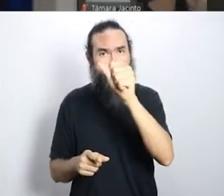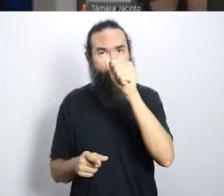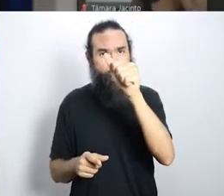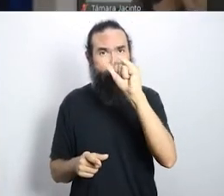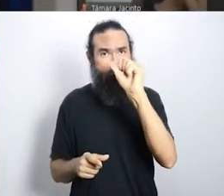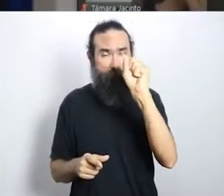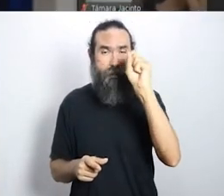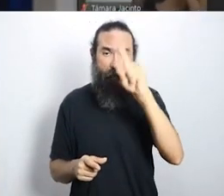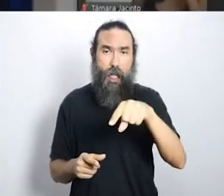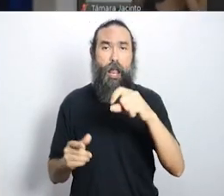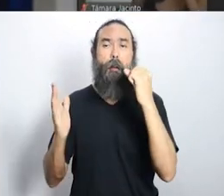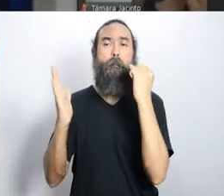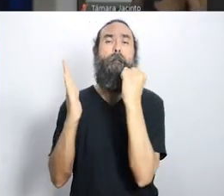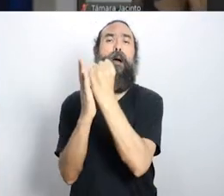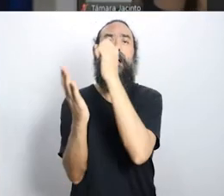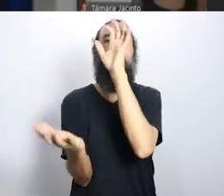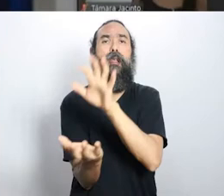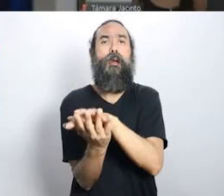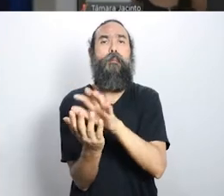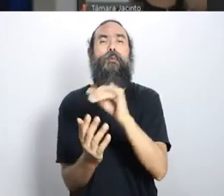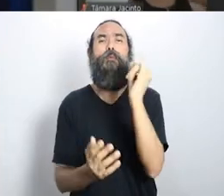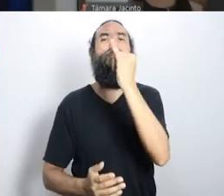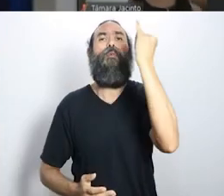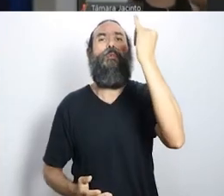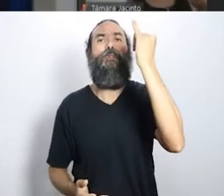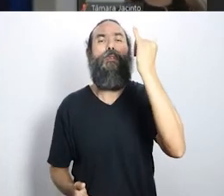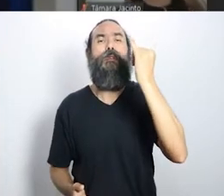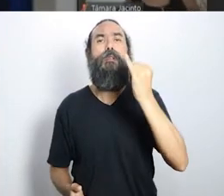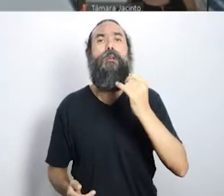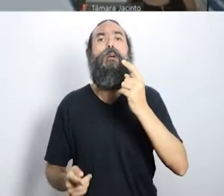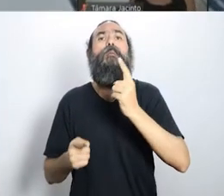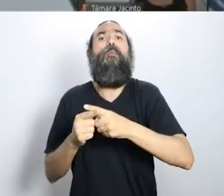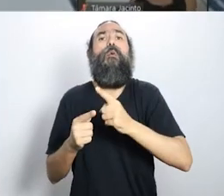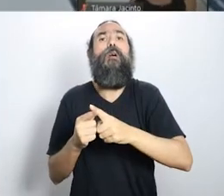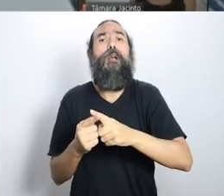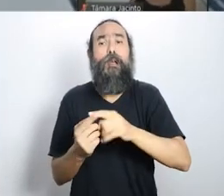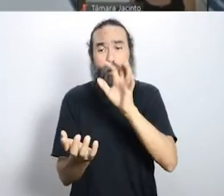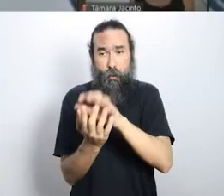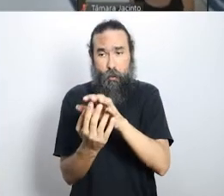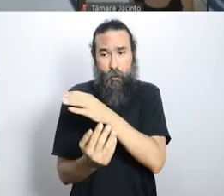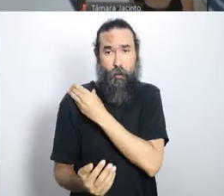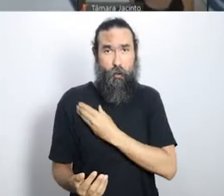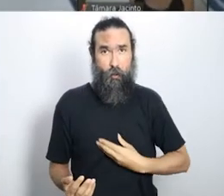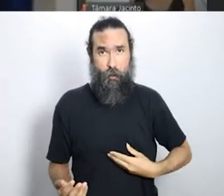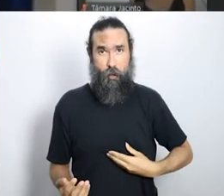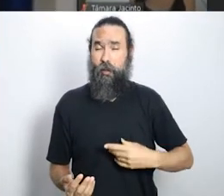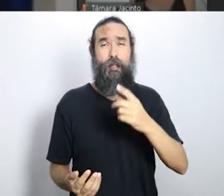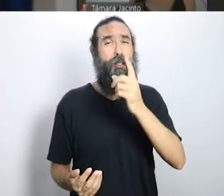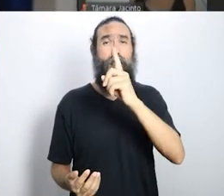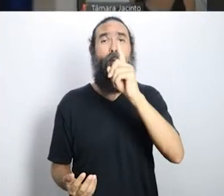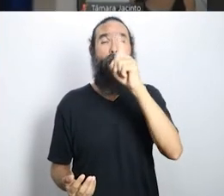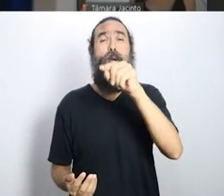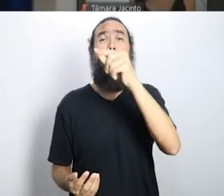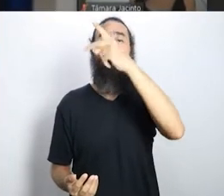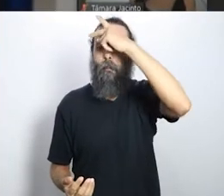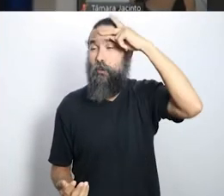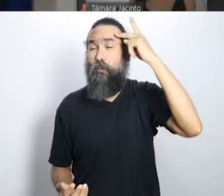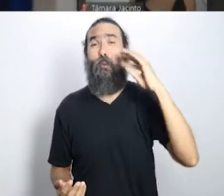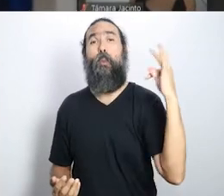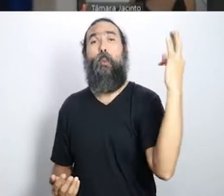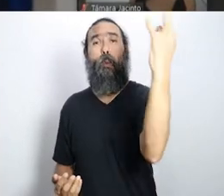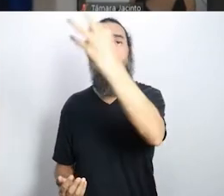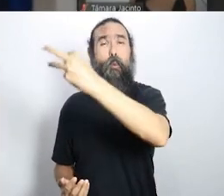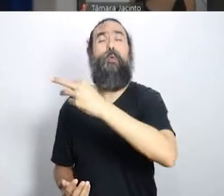são patrimônio. Vocês são patrimônio porque o povo reconhece vocês. Vocês sempre foram patrimônio, vocês já nasceram